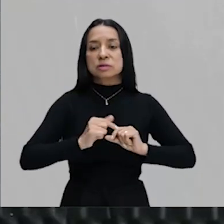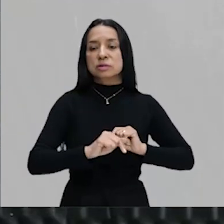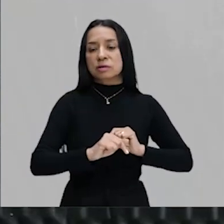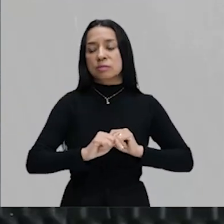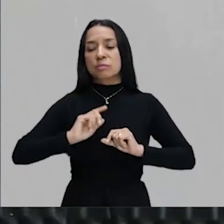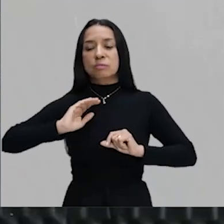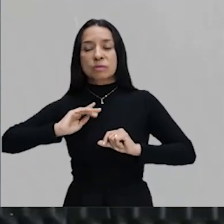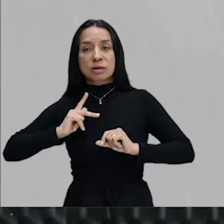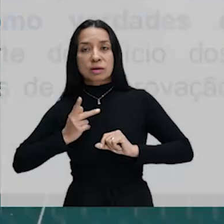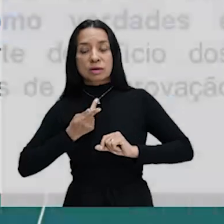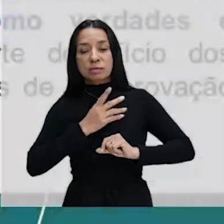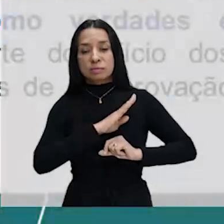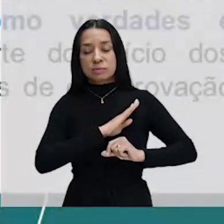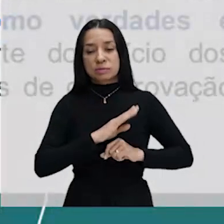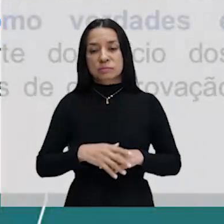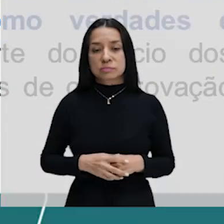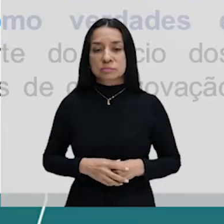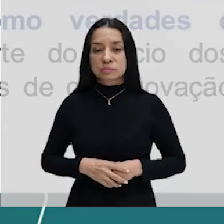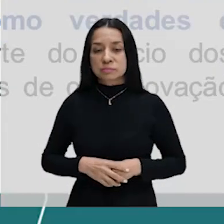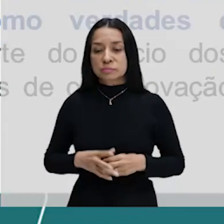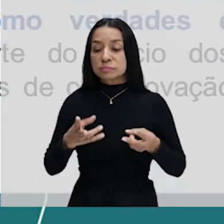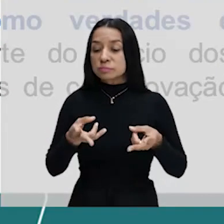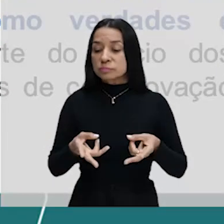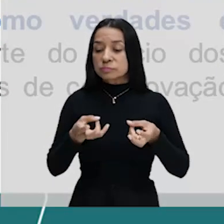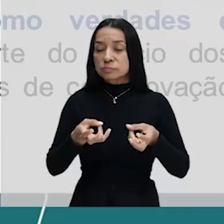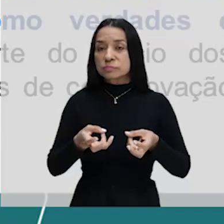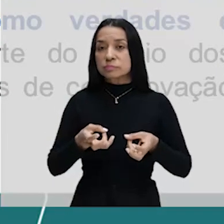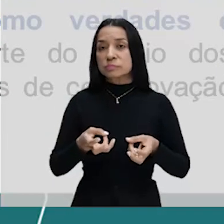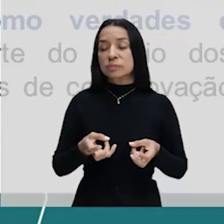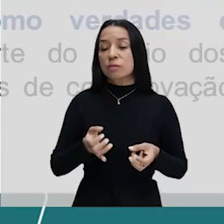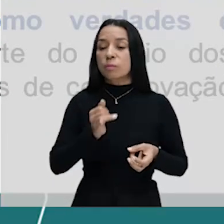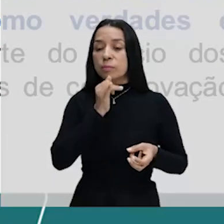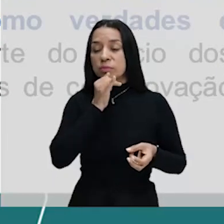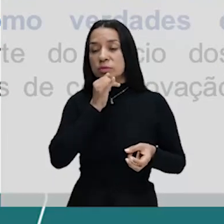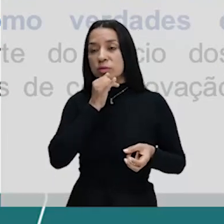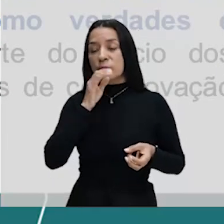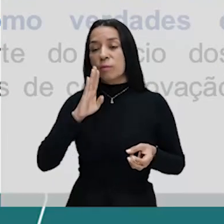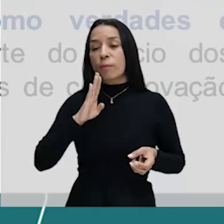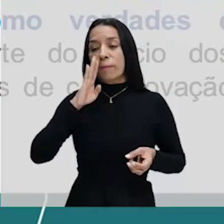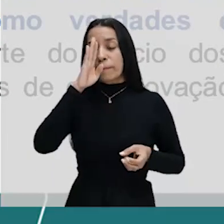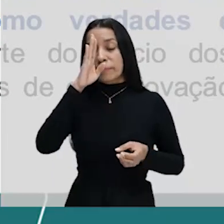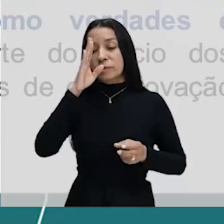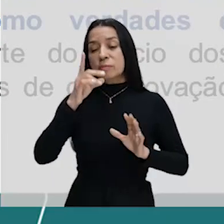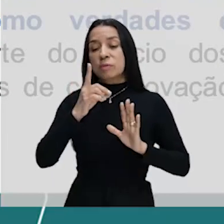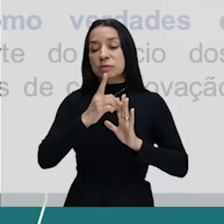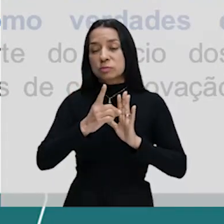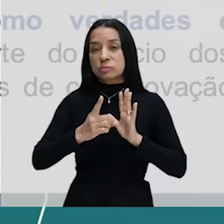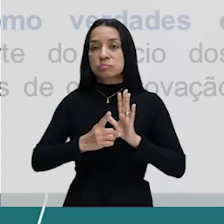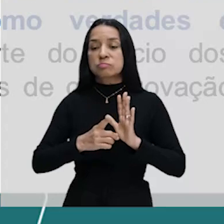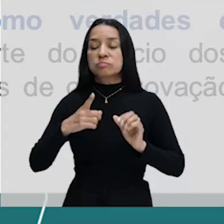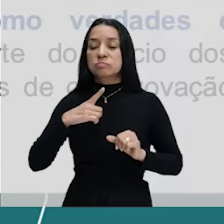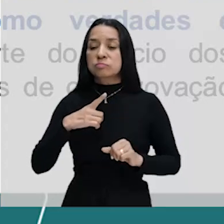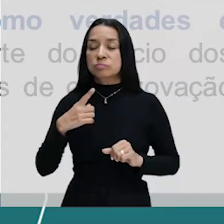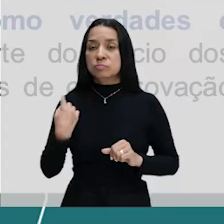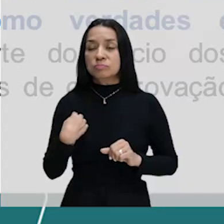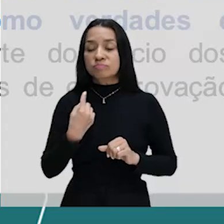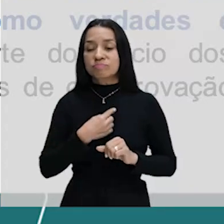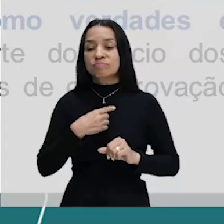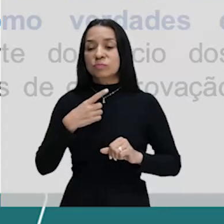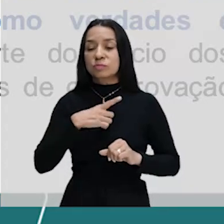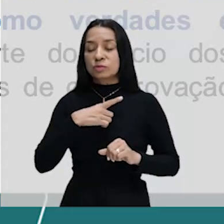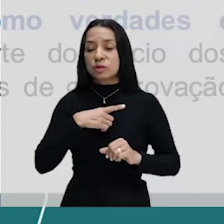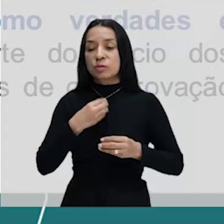judaica. Observe que, por exemplo, um dos principais documentos que nós temos como